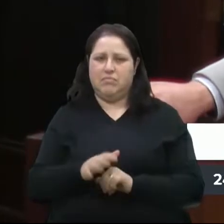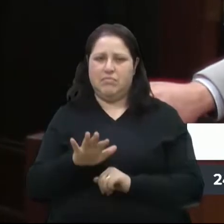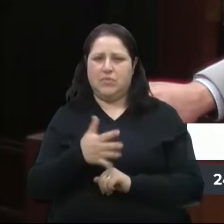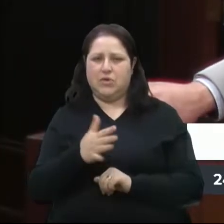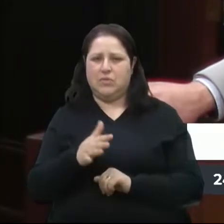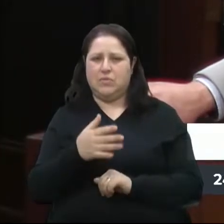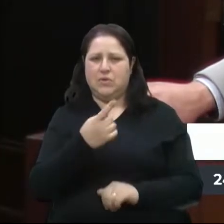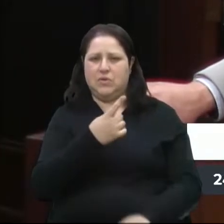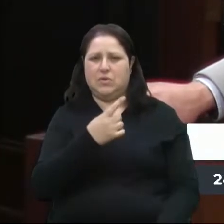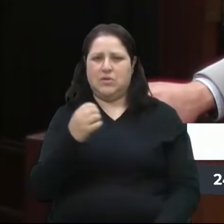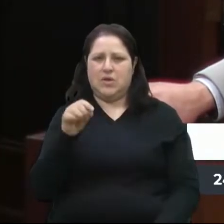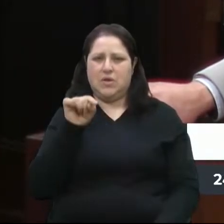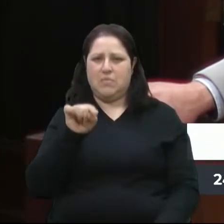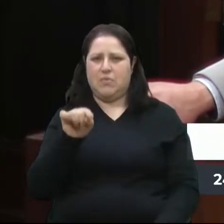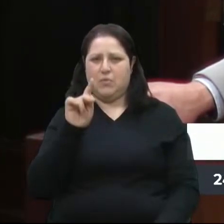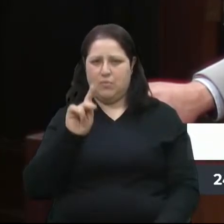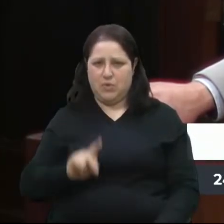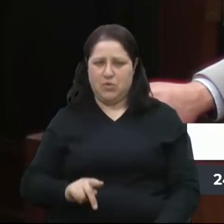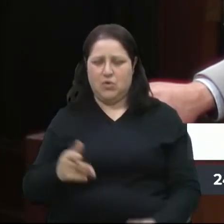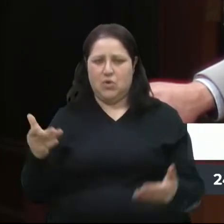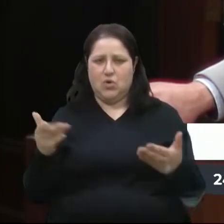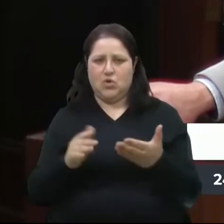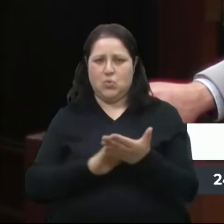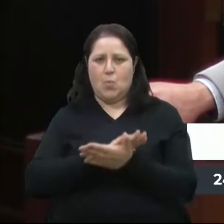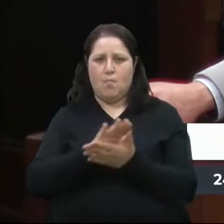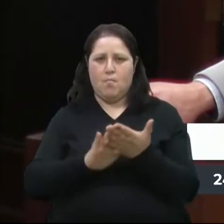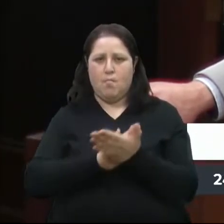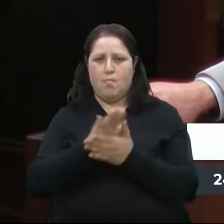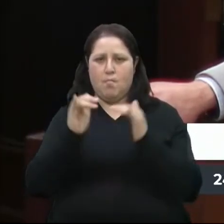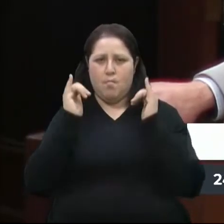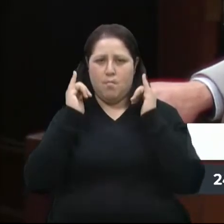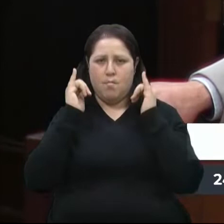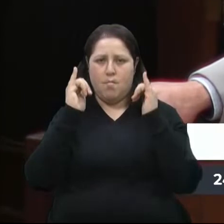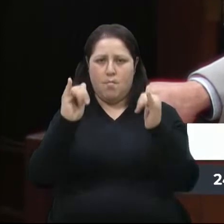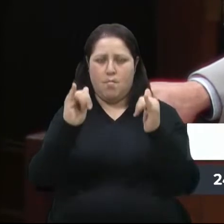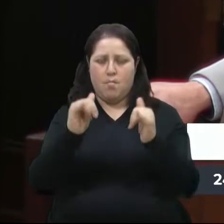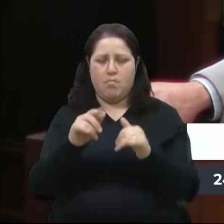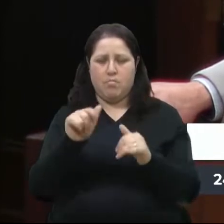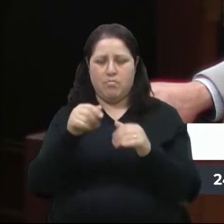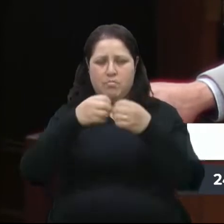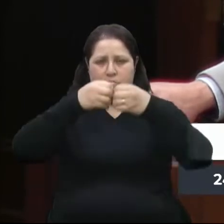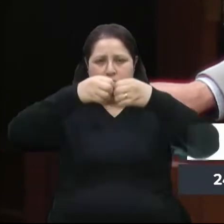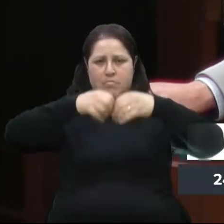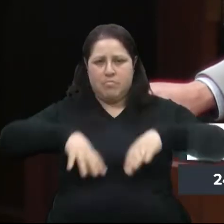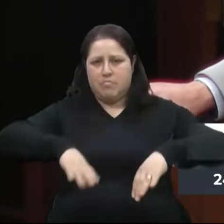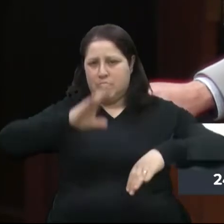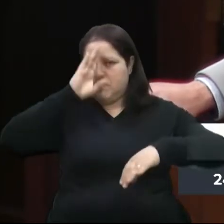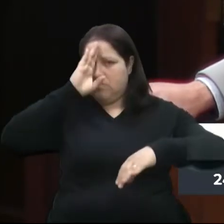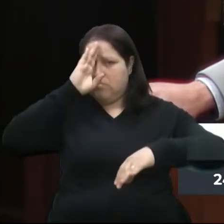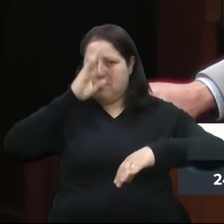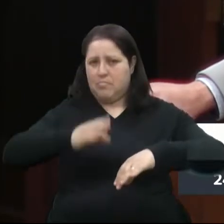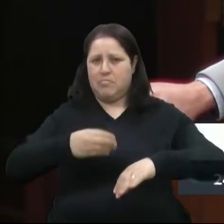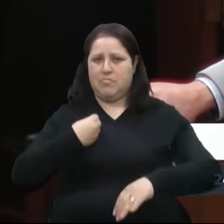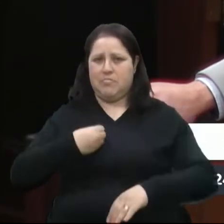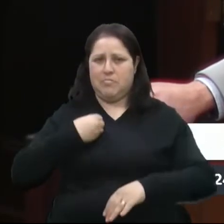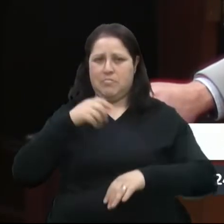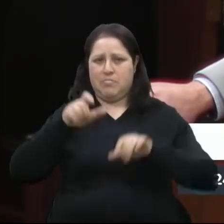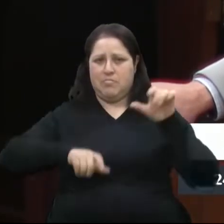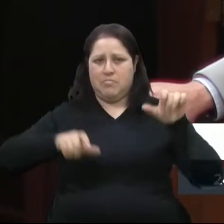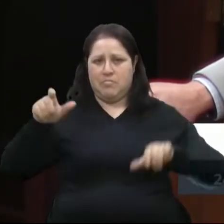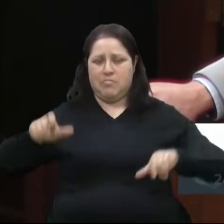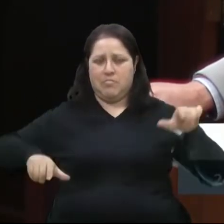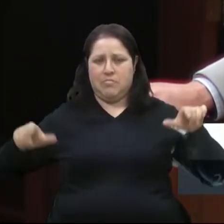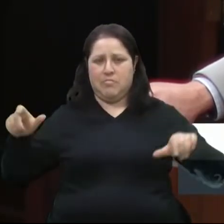100 mil pessoas hoje ficaram sem o transporte coletivo, onde que isso aí interfere diretamente na vida das pessoas.